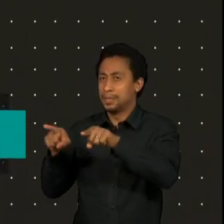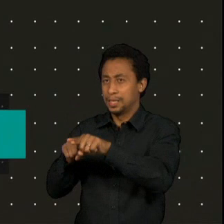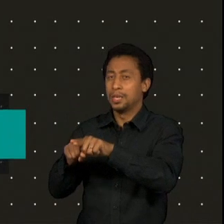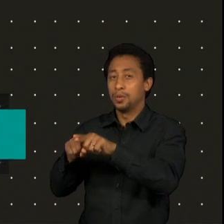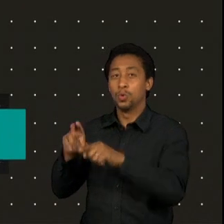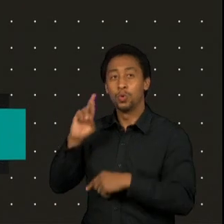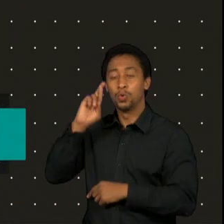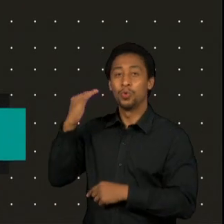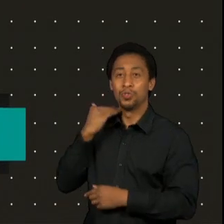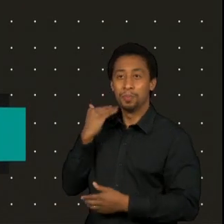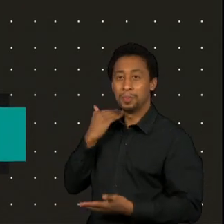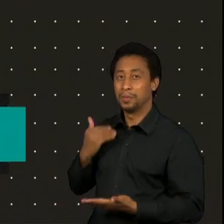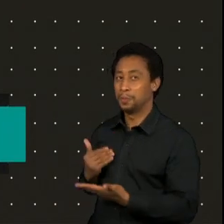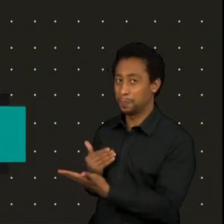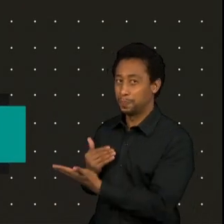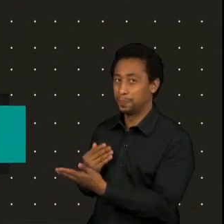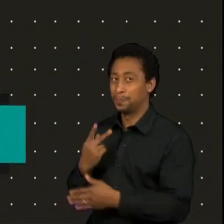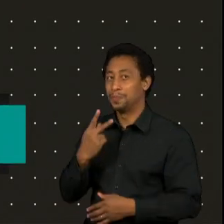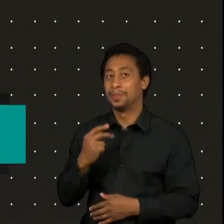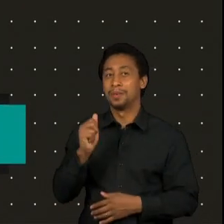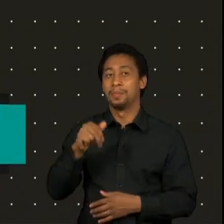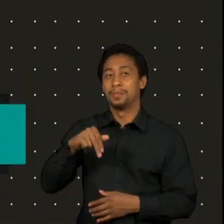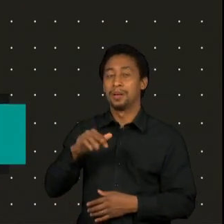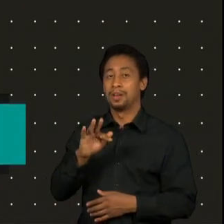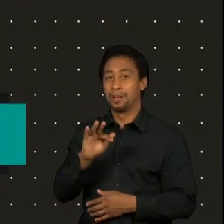banqueiro, Pânfilo de Carvalho,